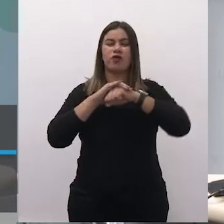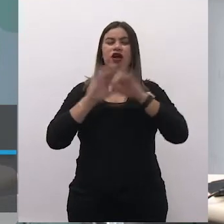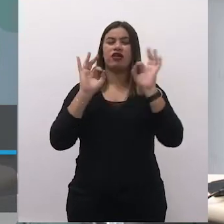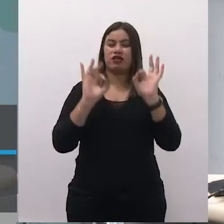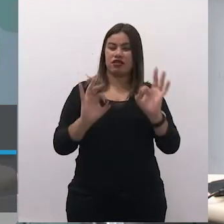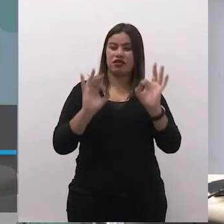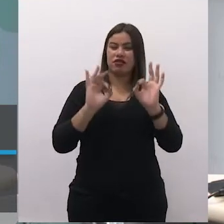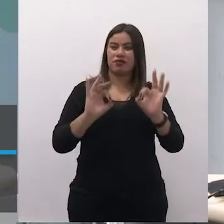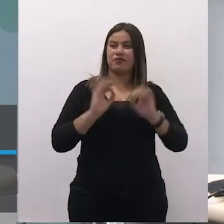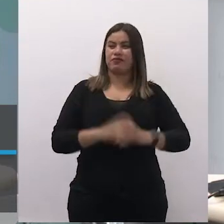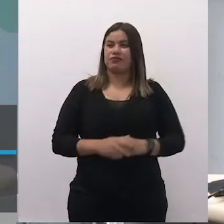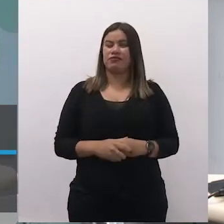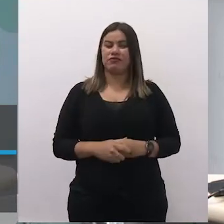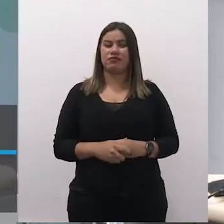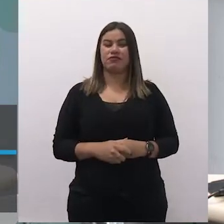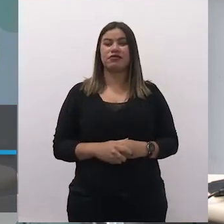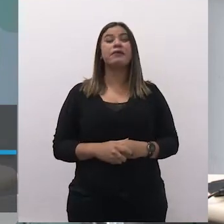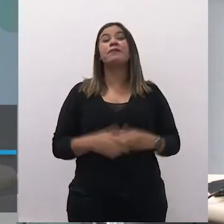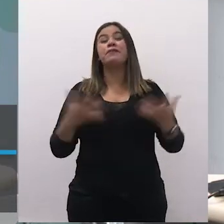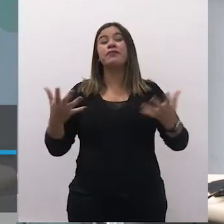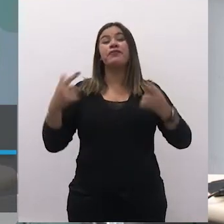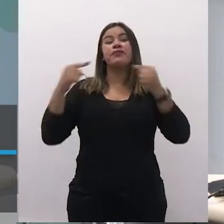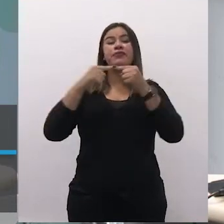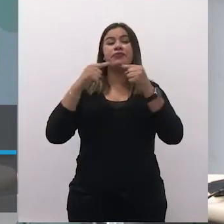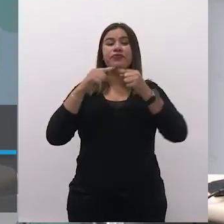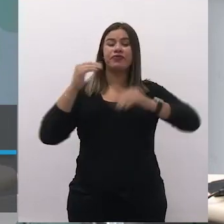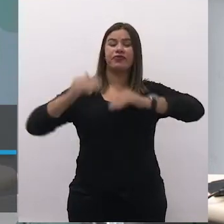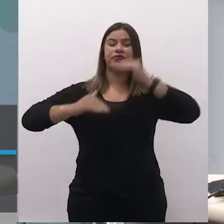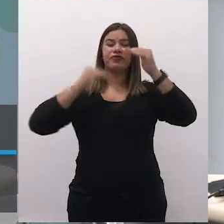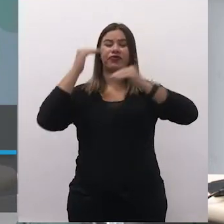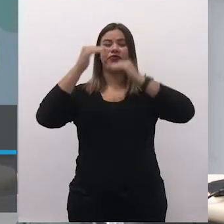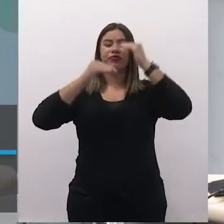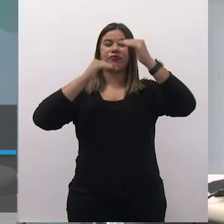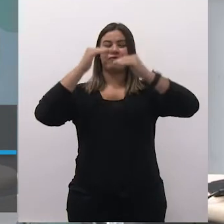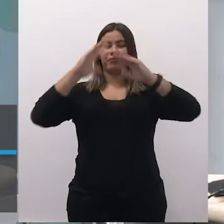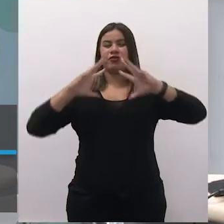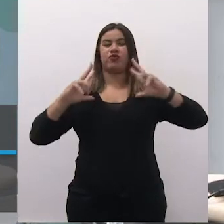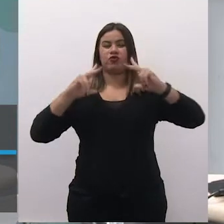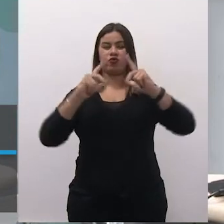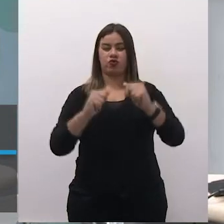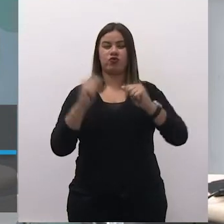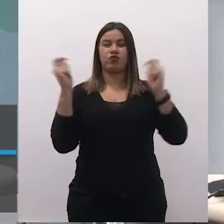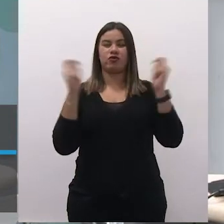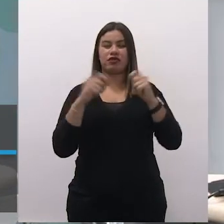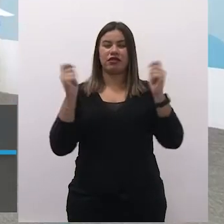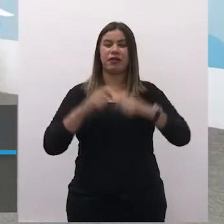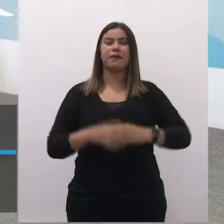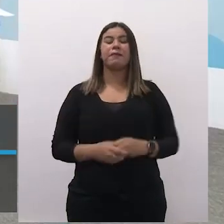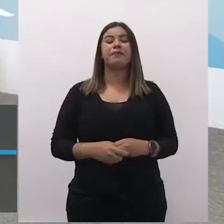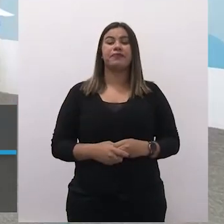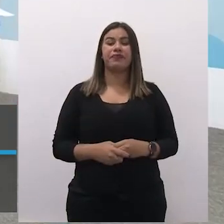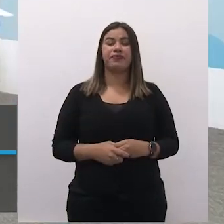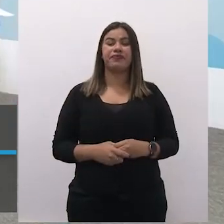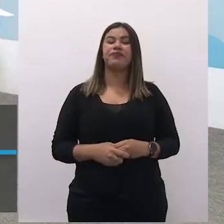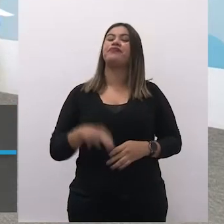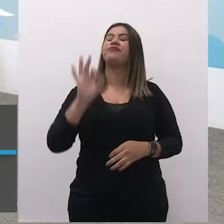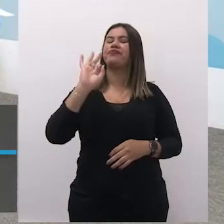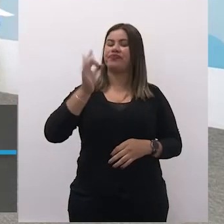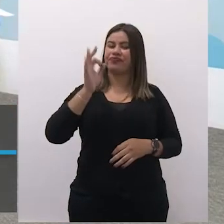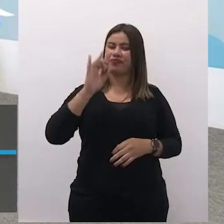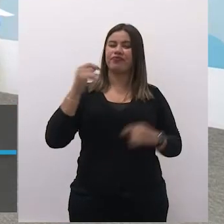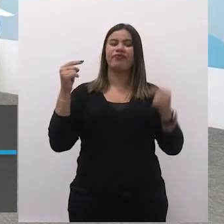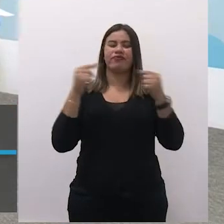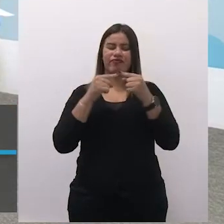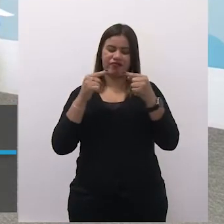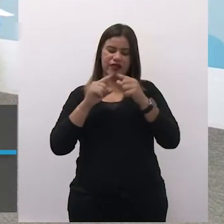assertiva, então, que possibilita o melhor desenvolvimento dos nossos estudantes. Então, a gente está no caminho do certo. ser humano, né? O ser humano gosta de